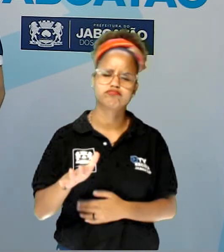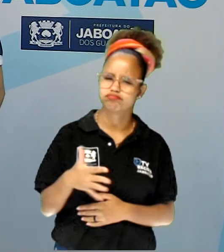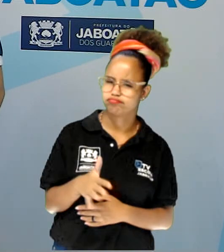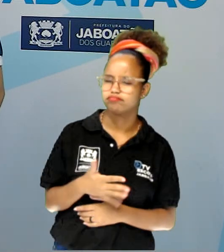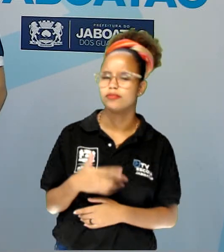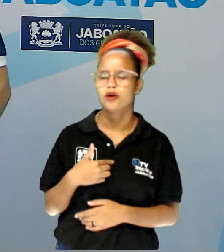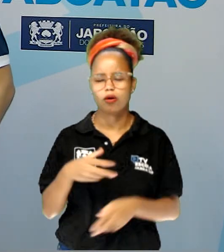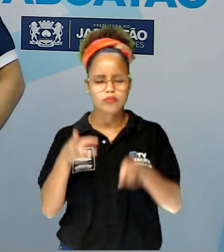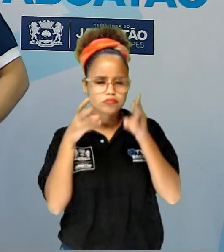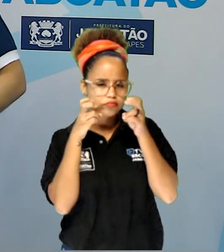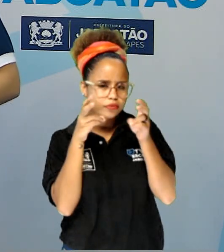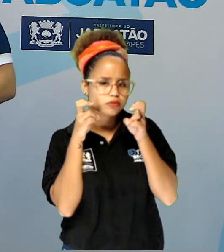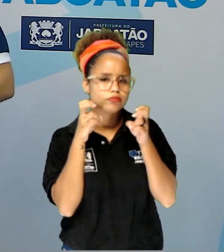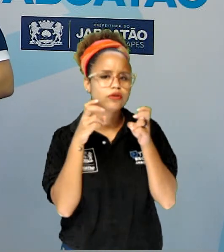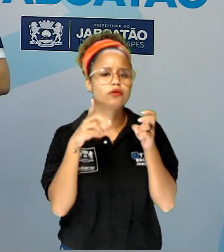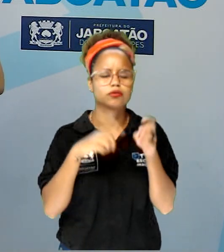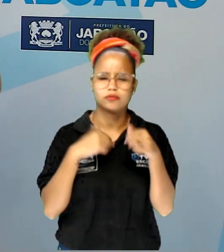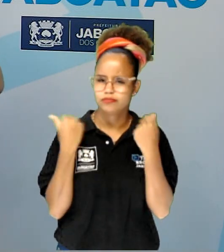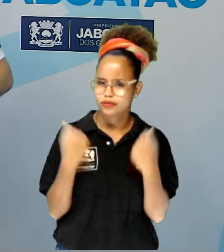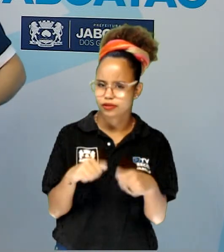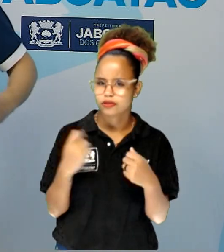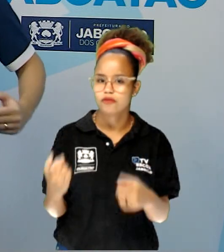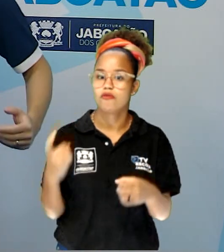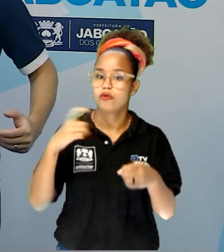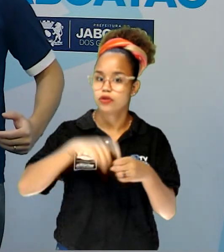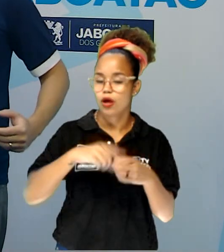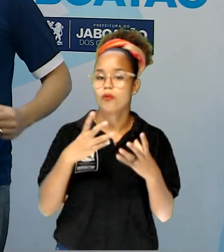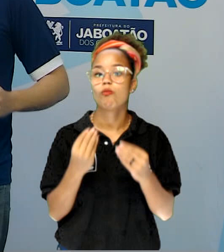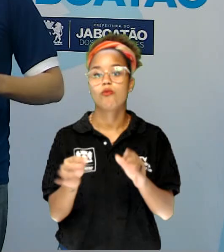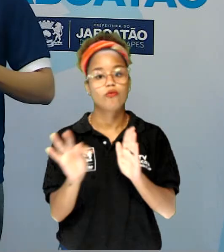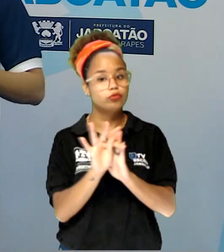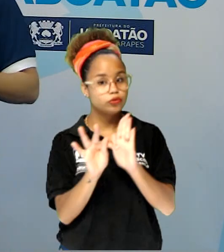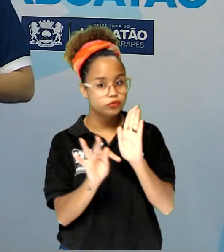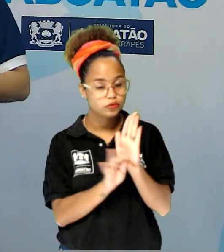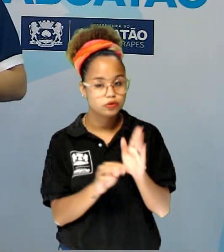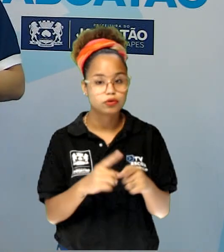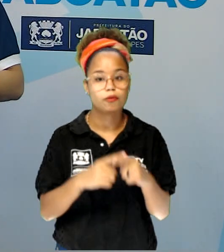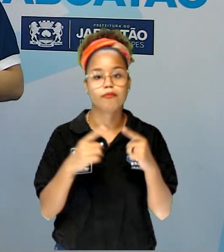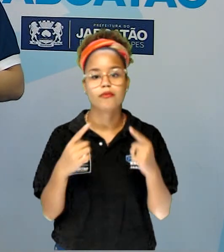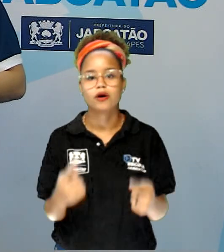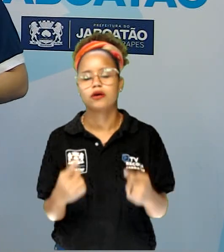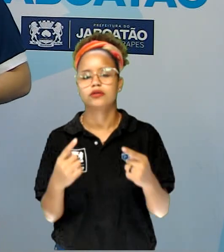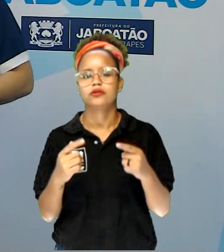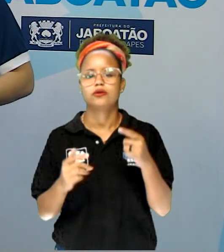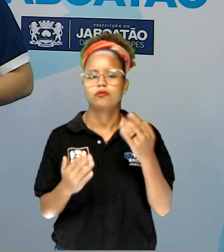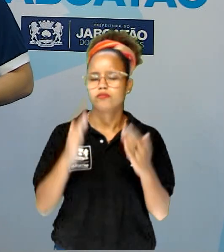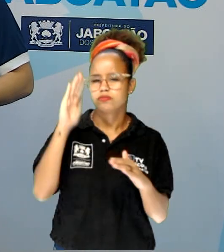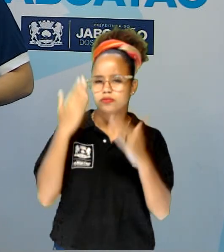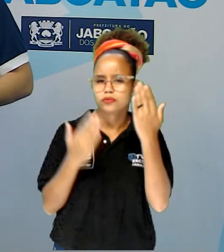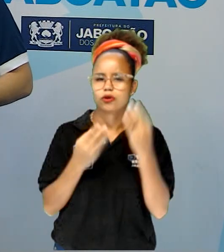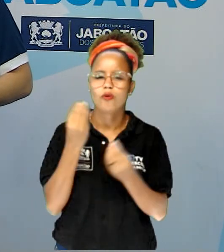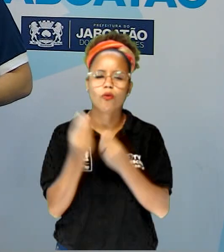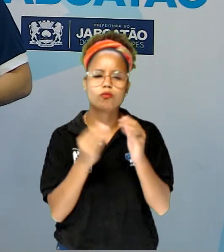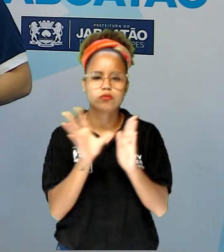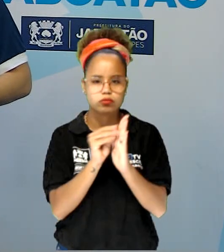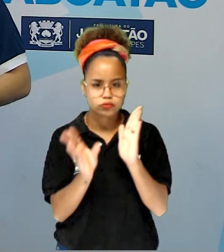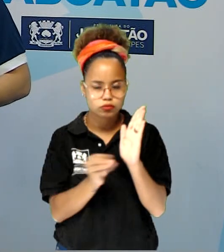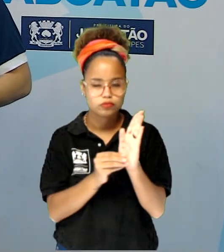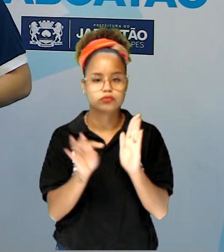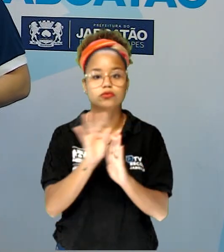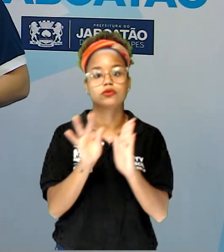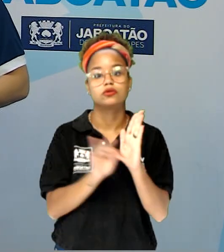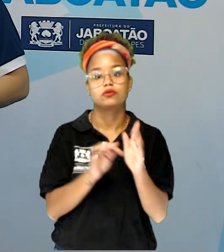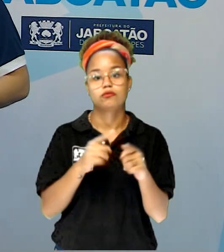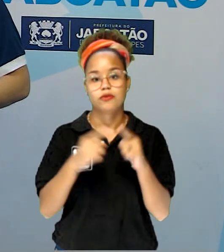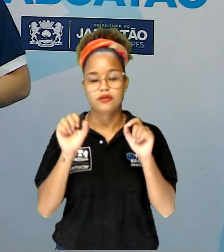gente perceber que foi necessário voltar muitas vezes ao texto, porém não para se avaliar o conteúdo do texto, e sim